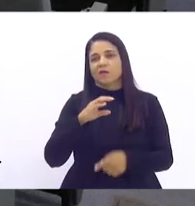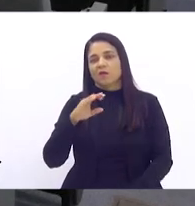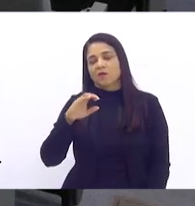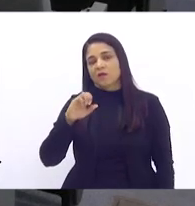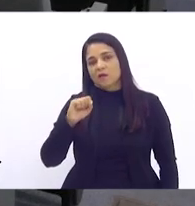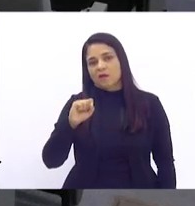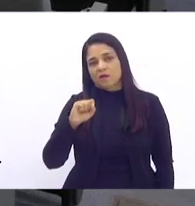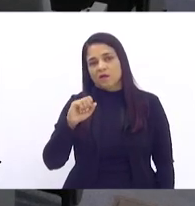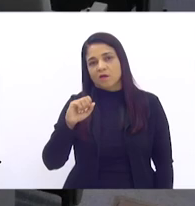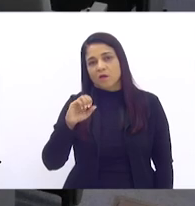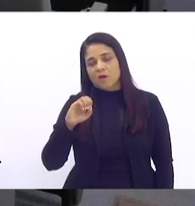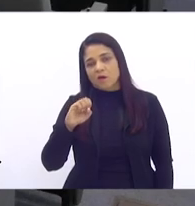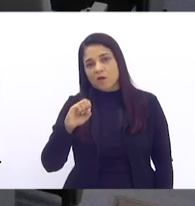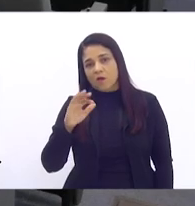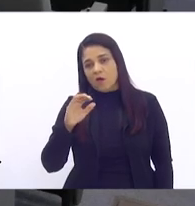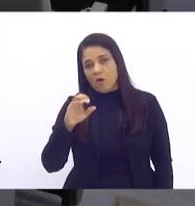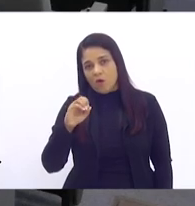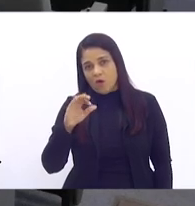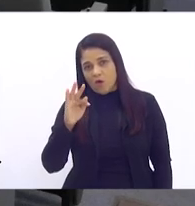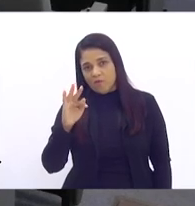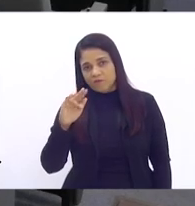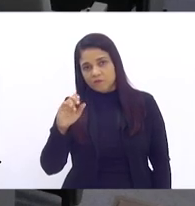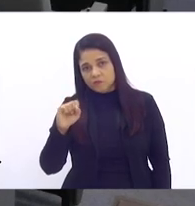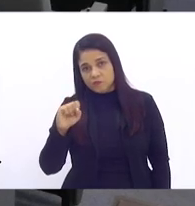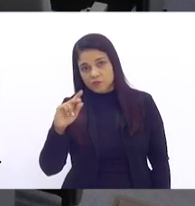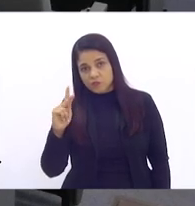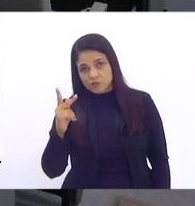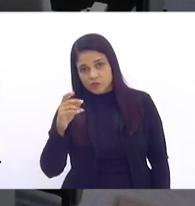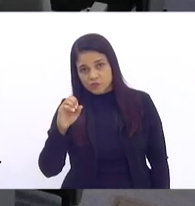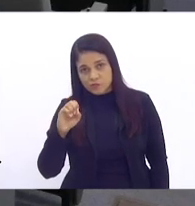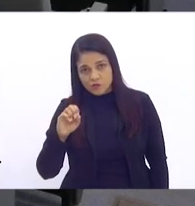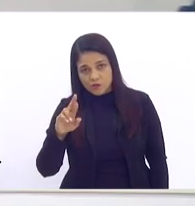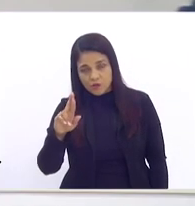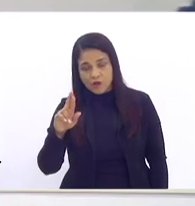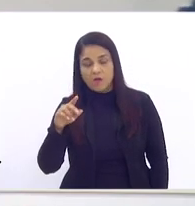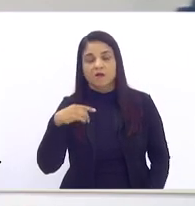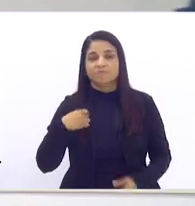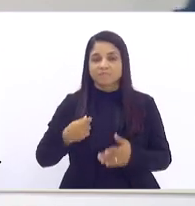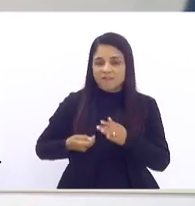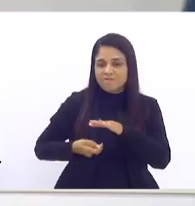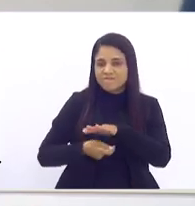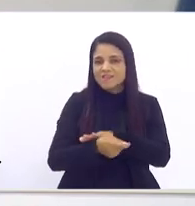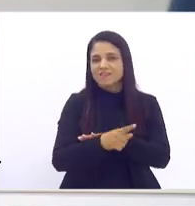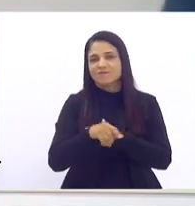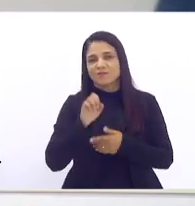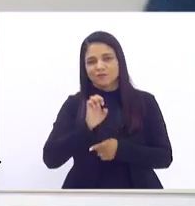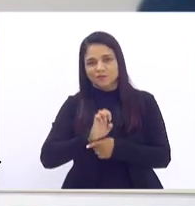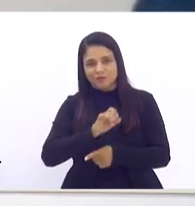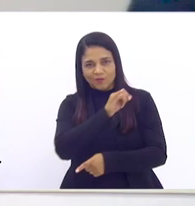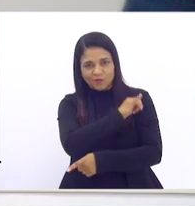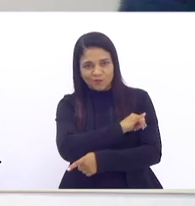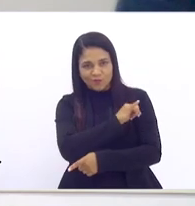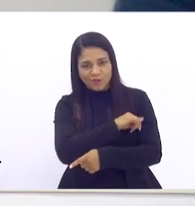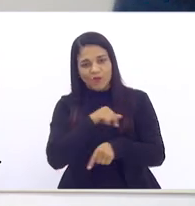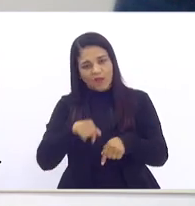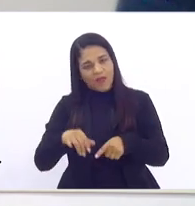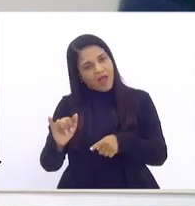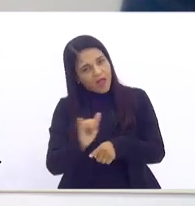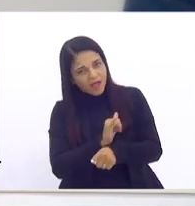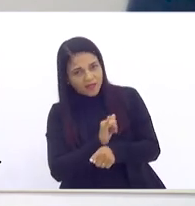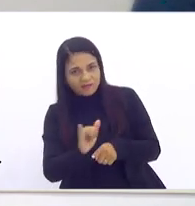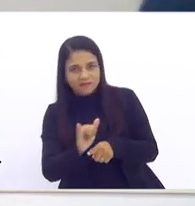anunciando nessa ontem anteontem esse programa de investimento Então isso é estratégico aqui para o estado também